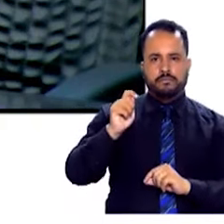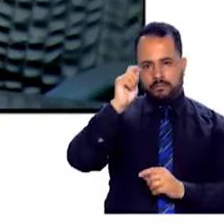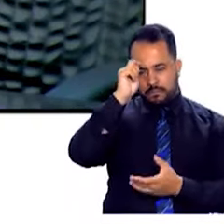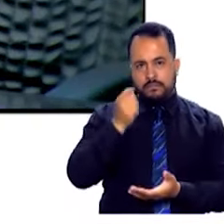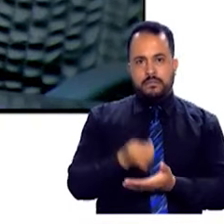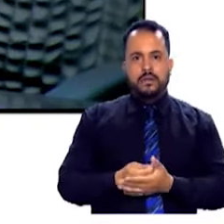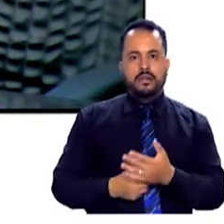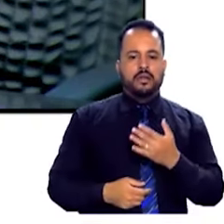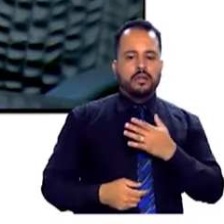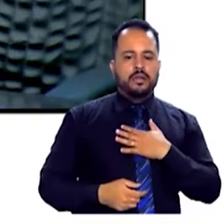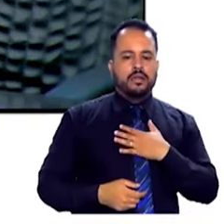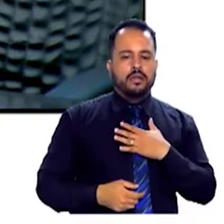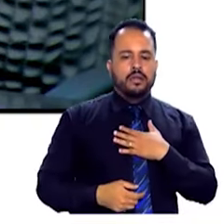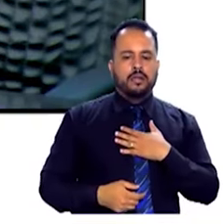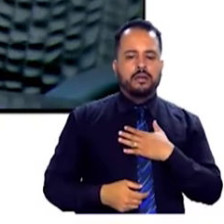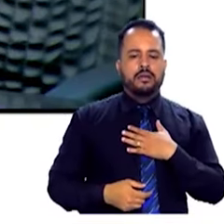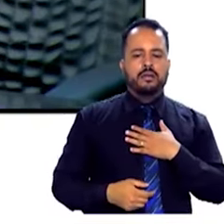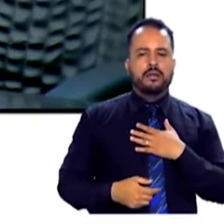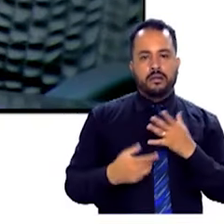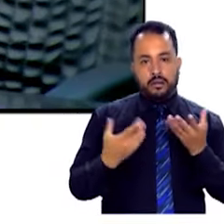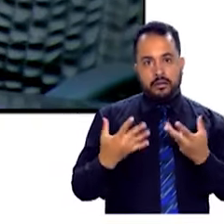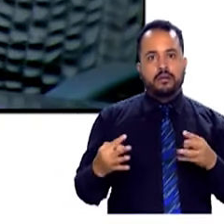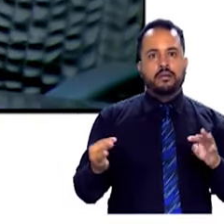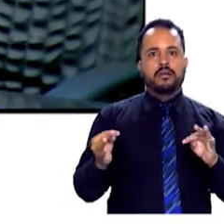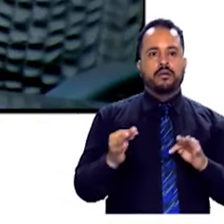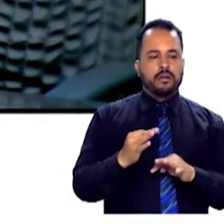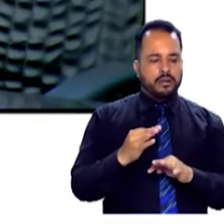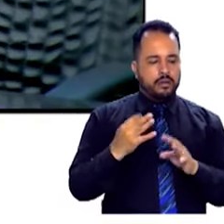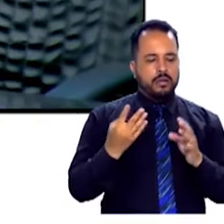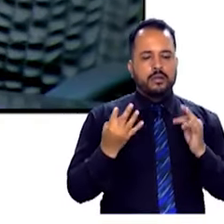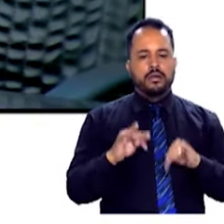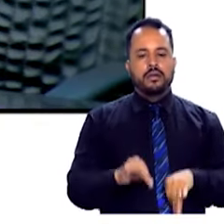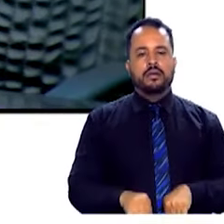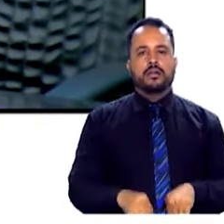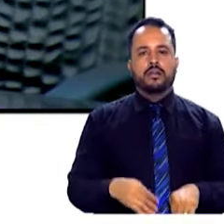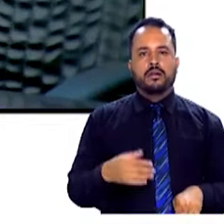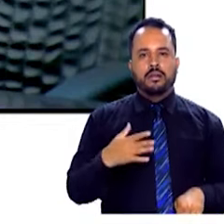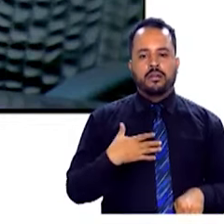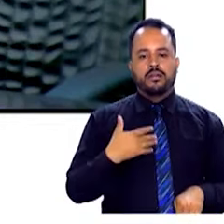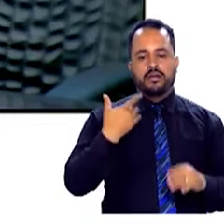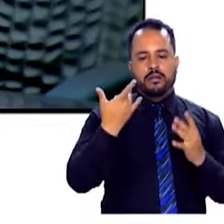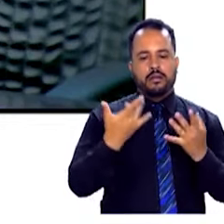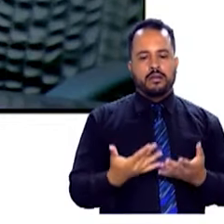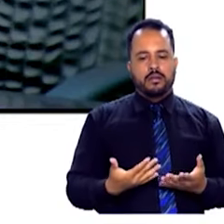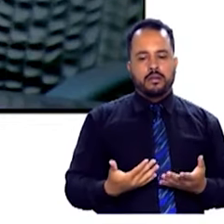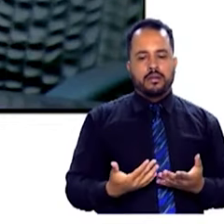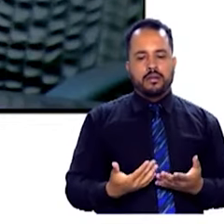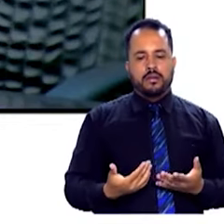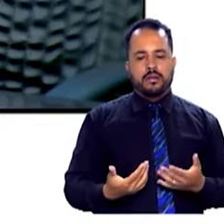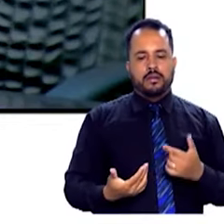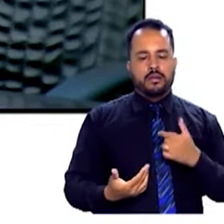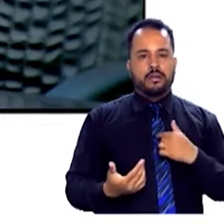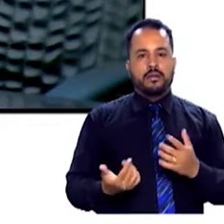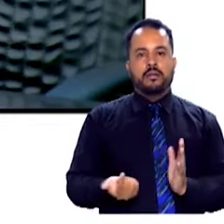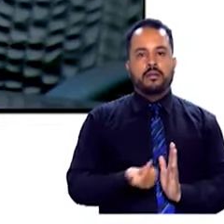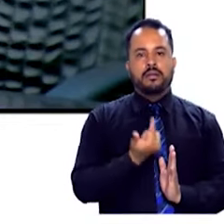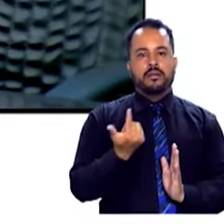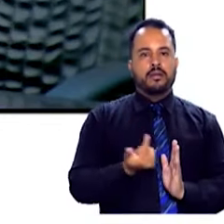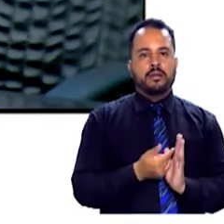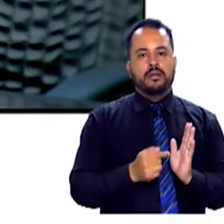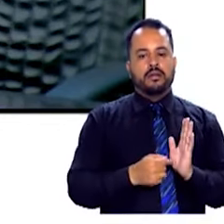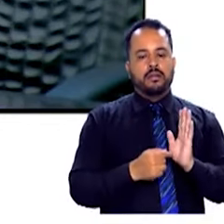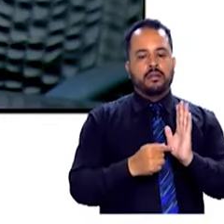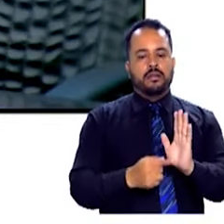queria eh encerrar apenas eh dizer que eu quando quando lancei meu livro meu meu cunhado no no